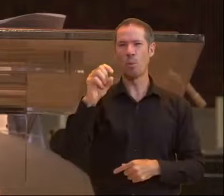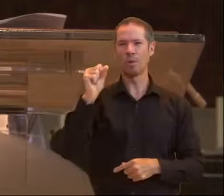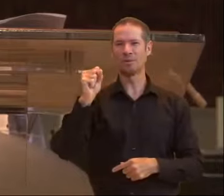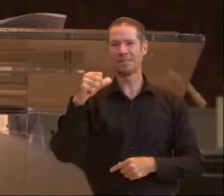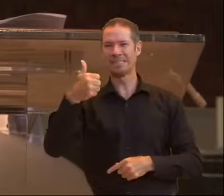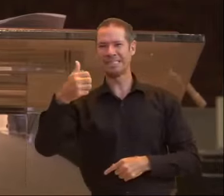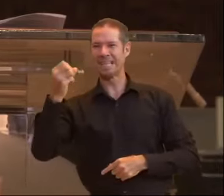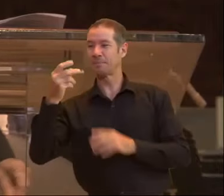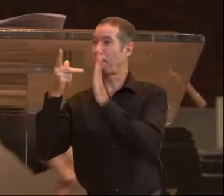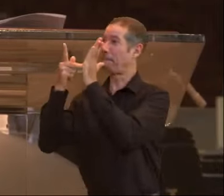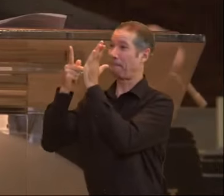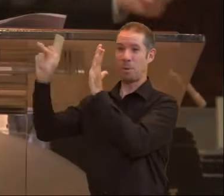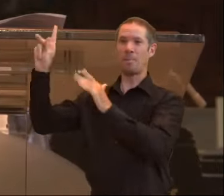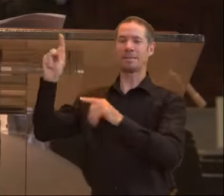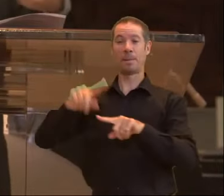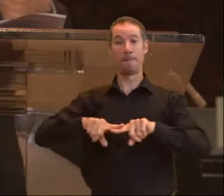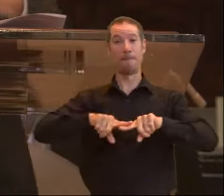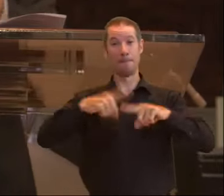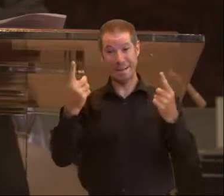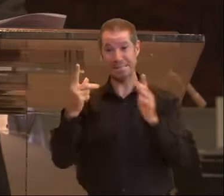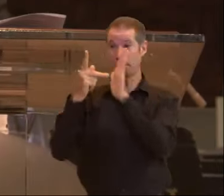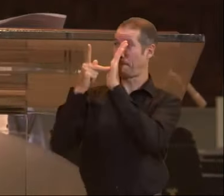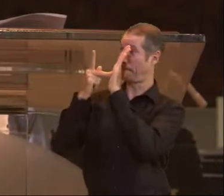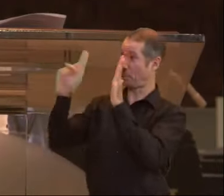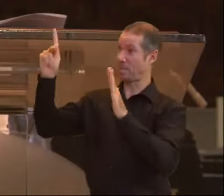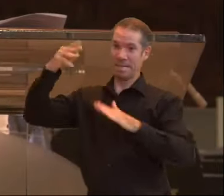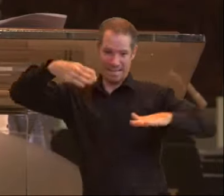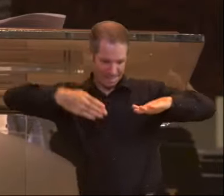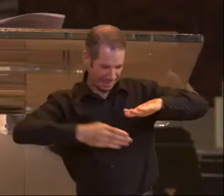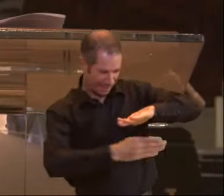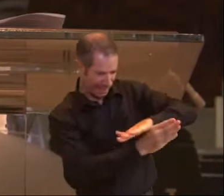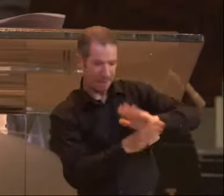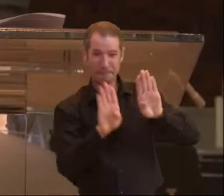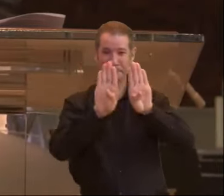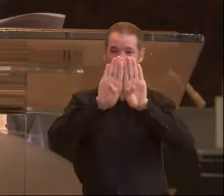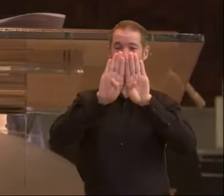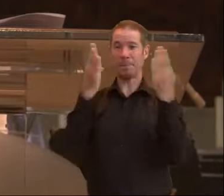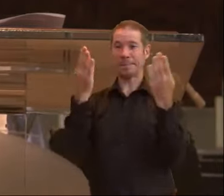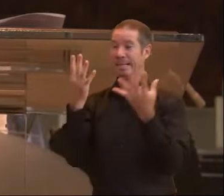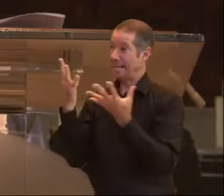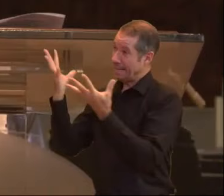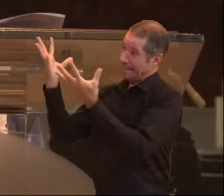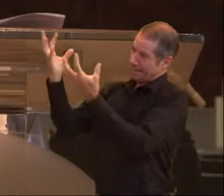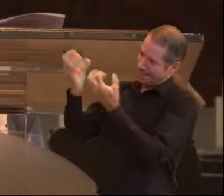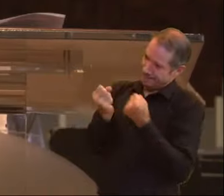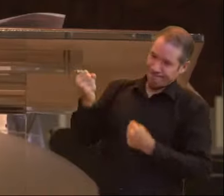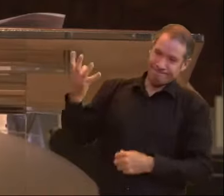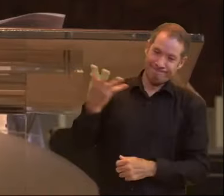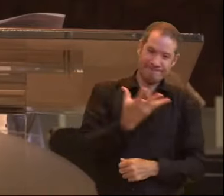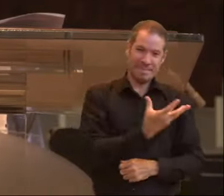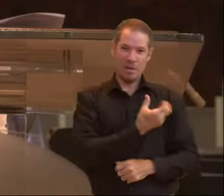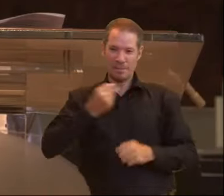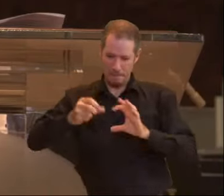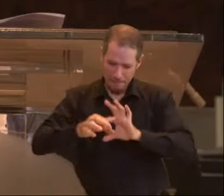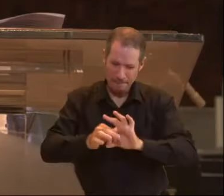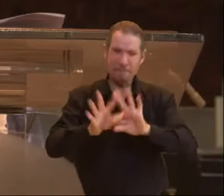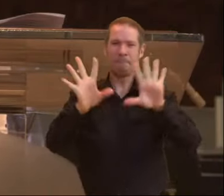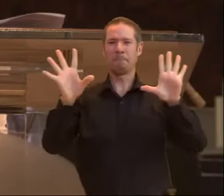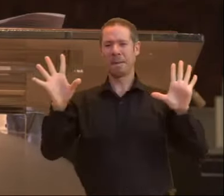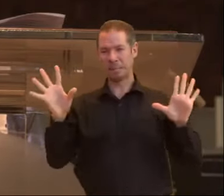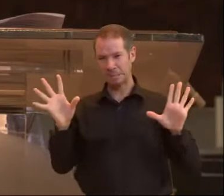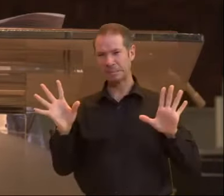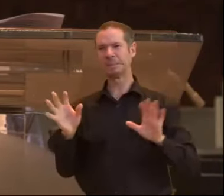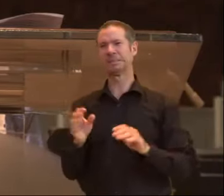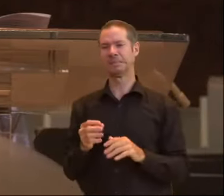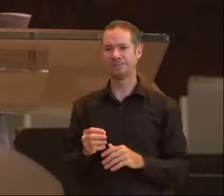8.810 promessas, mas esta promessa de entrar pela porta e receber salvação, liberdade